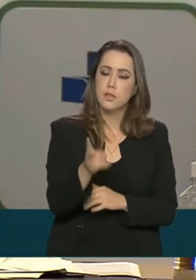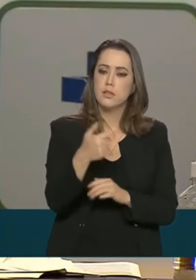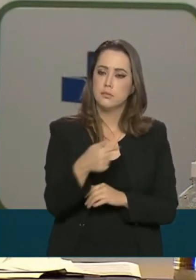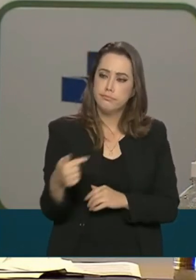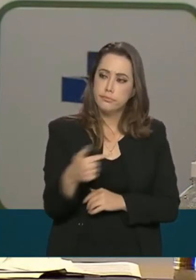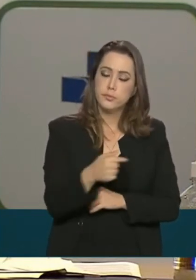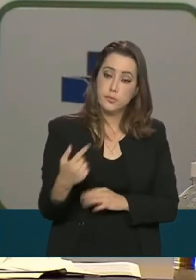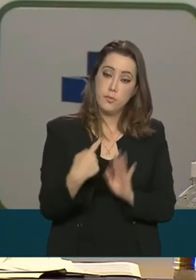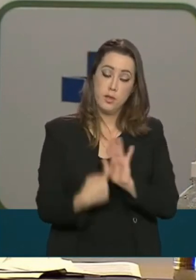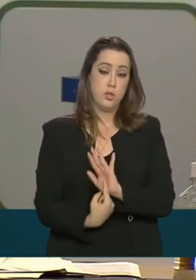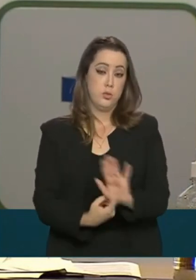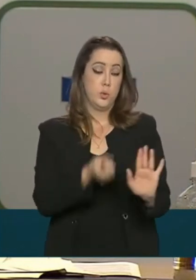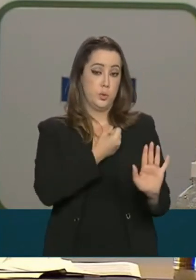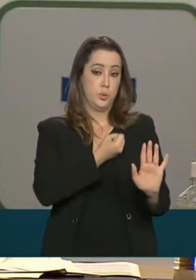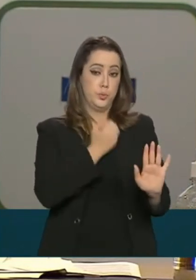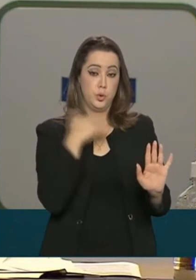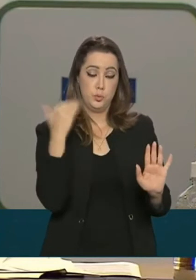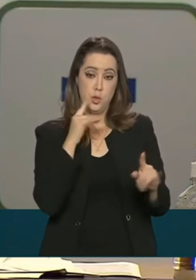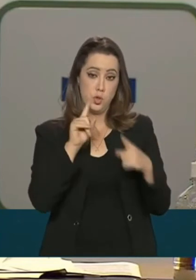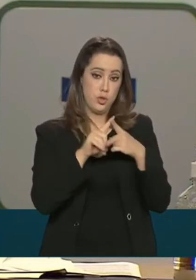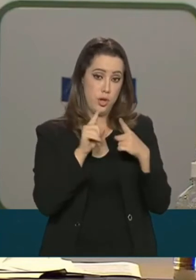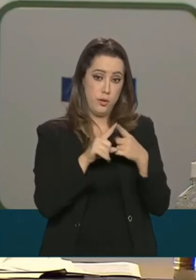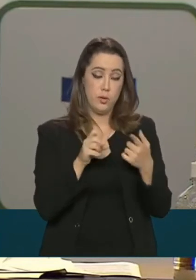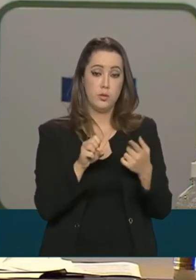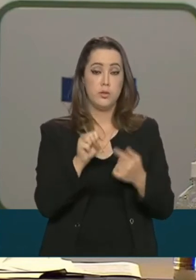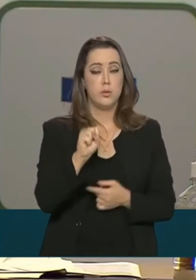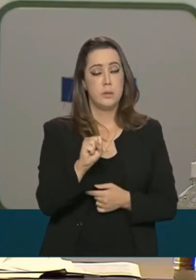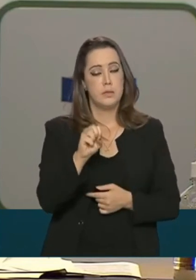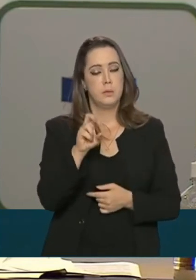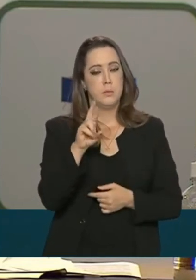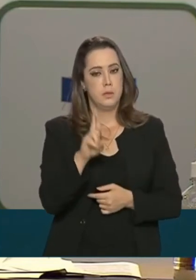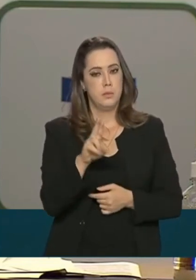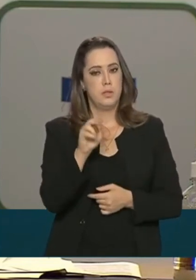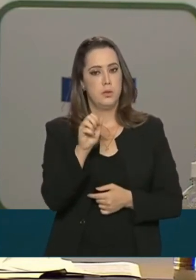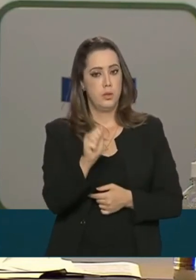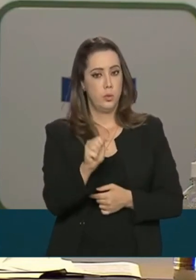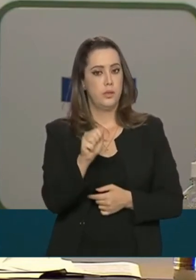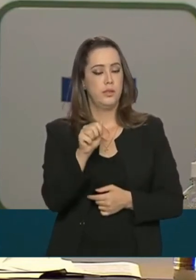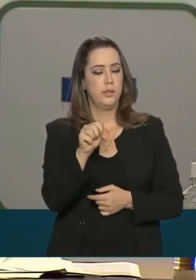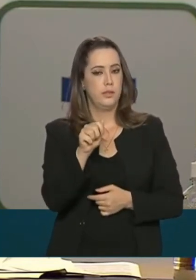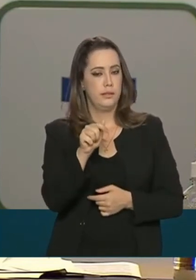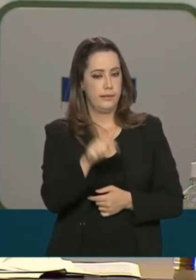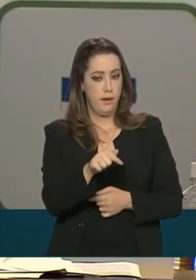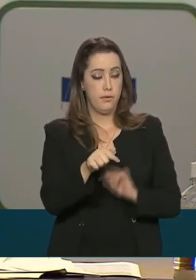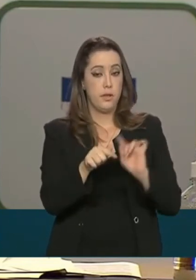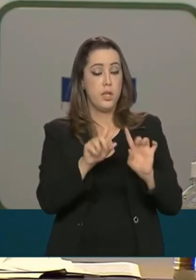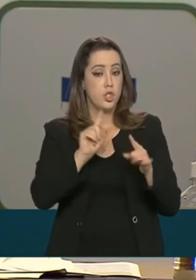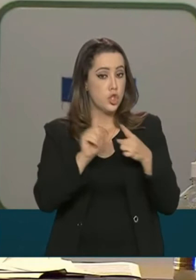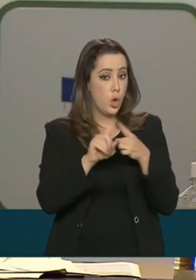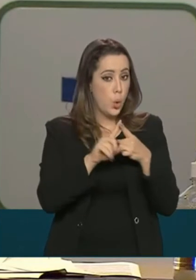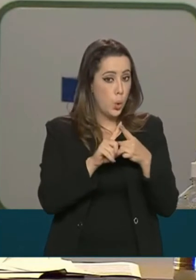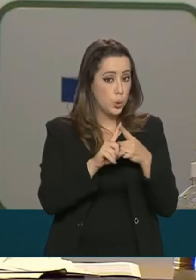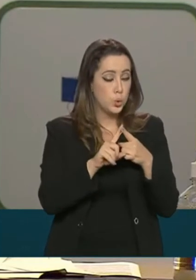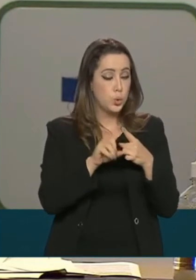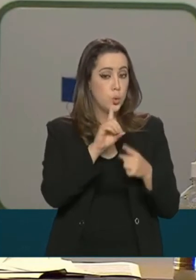de óbitos por síndrome respiratória aguda grave por Covid-19, segundo a data da